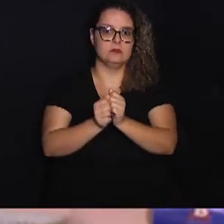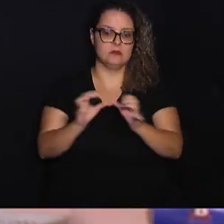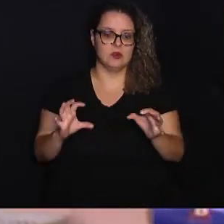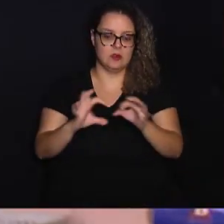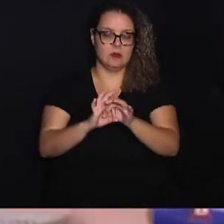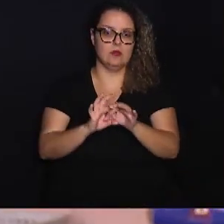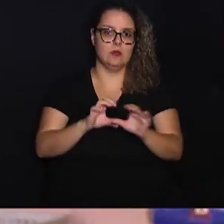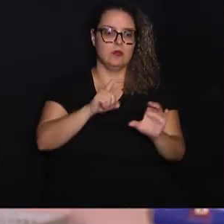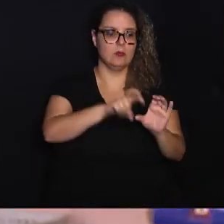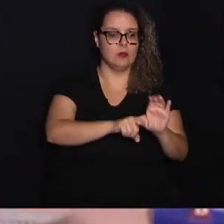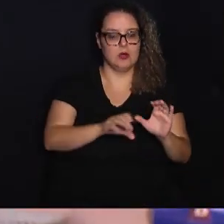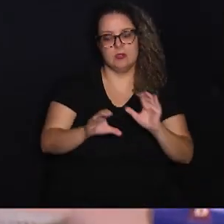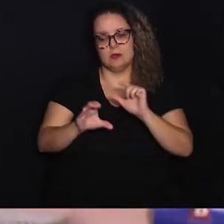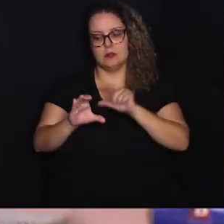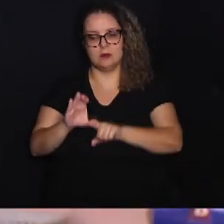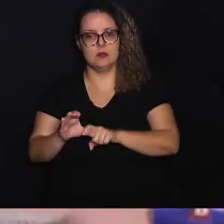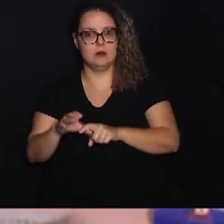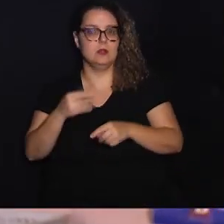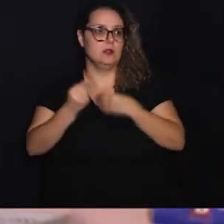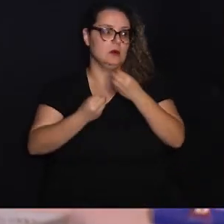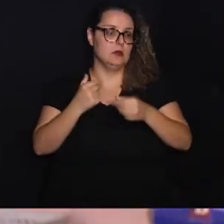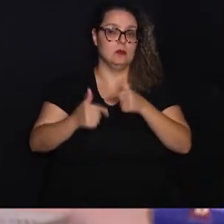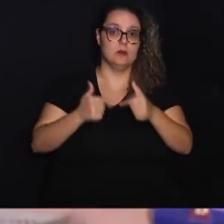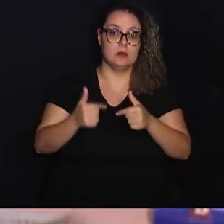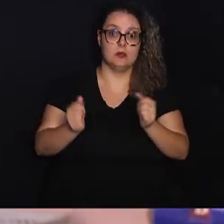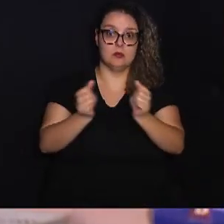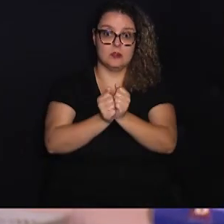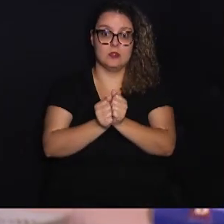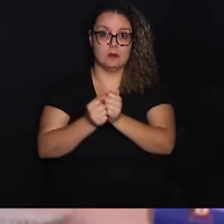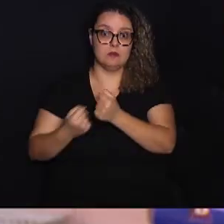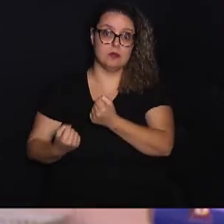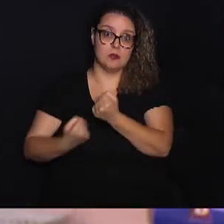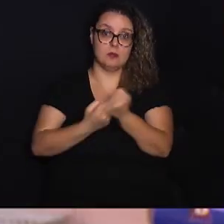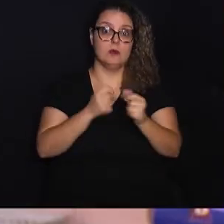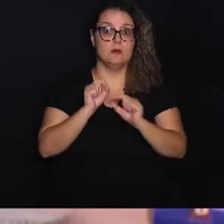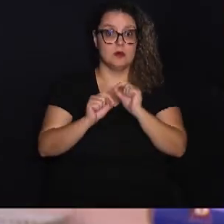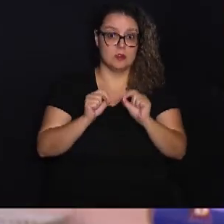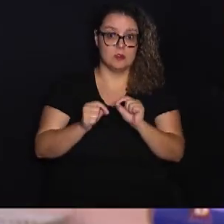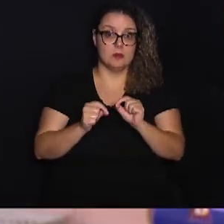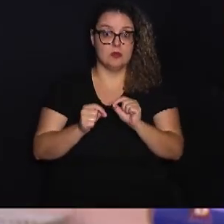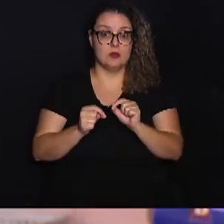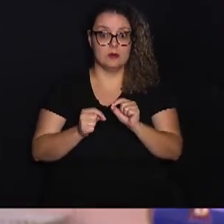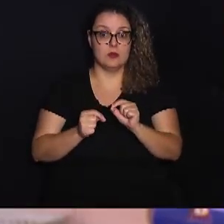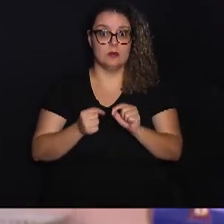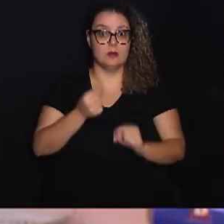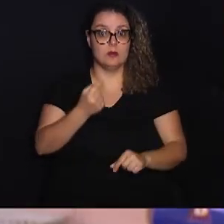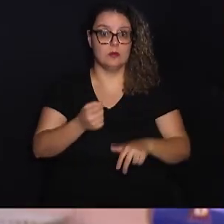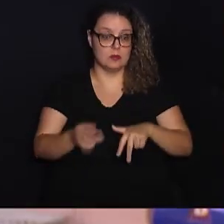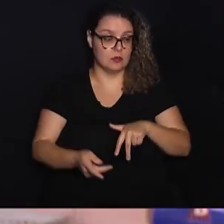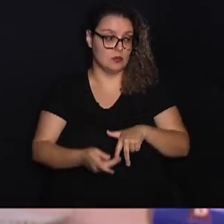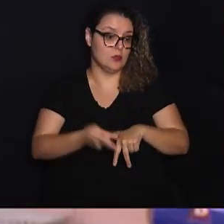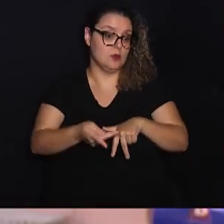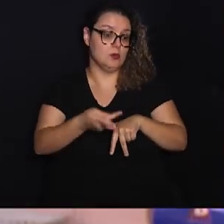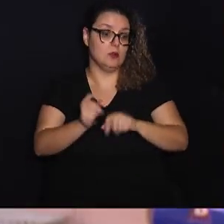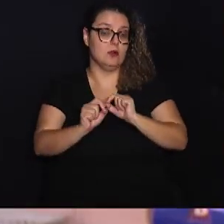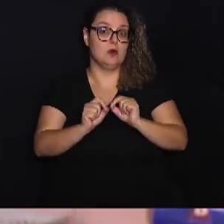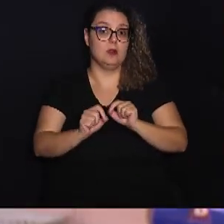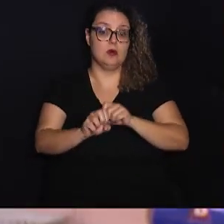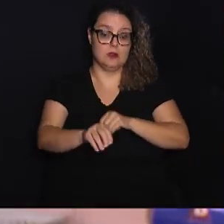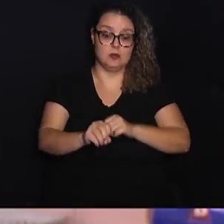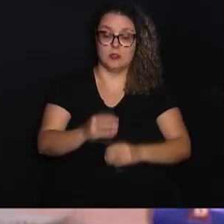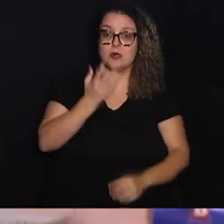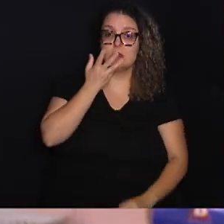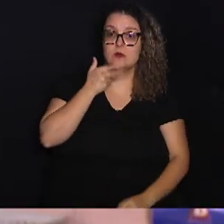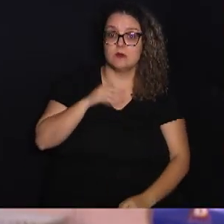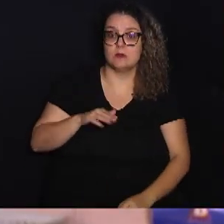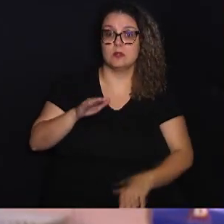interdependentes. Então, como que a gente trabalha junto, apoiando para quê? Para ter um único discurso com a criança. Porque muitas vezes você